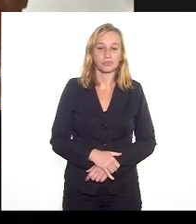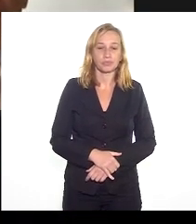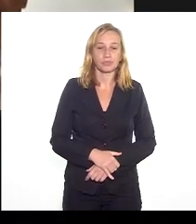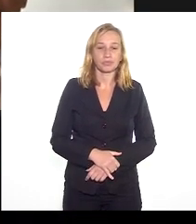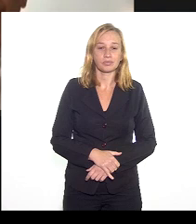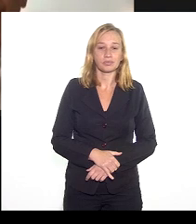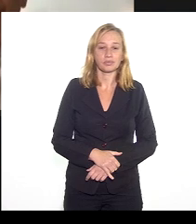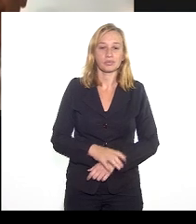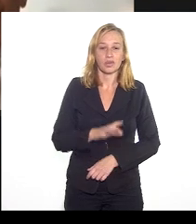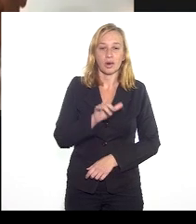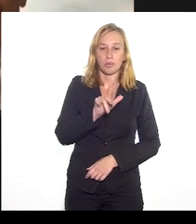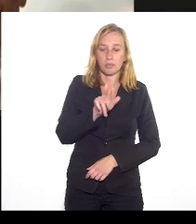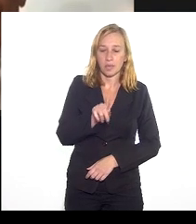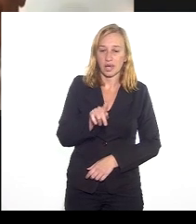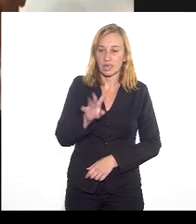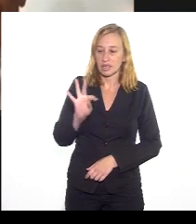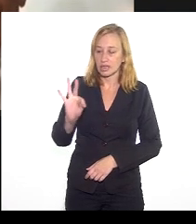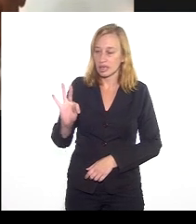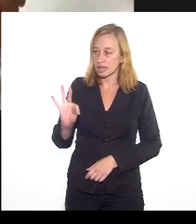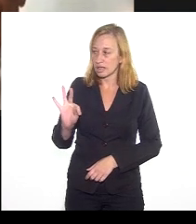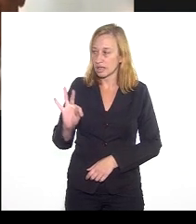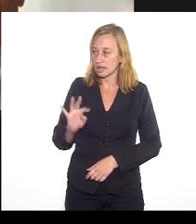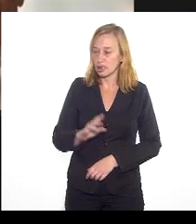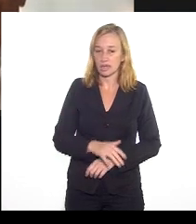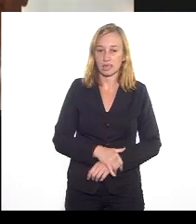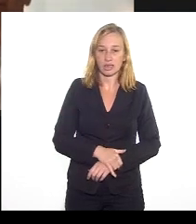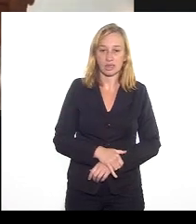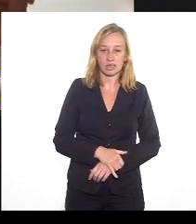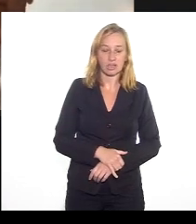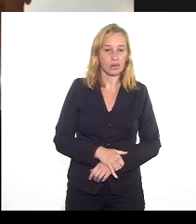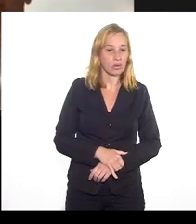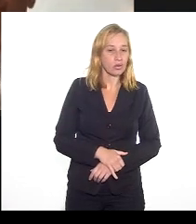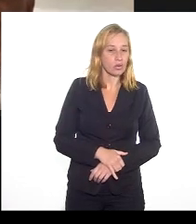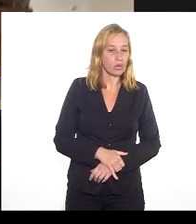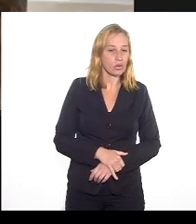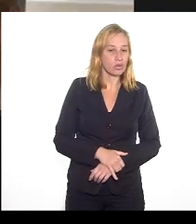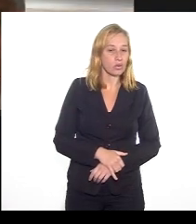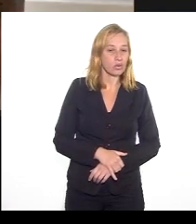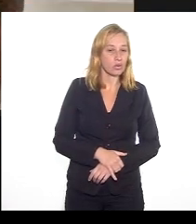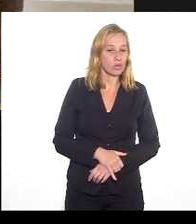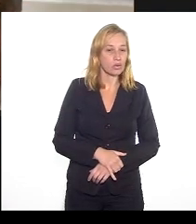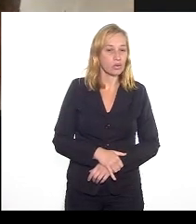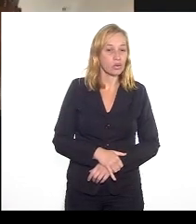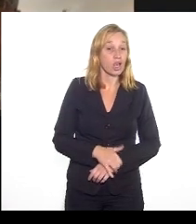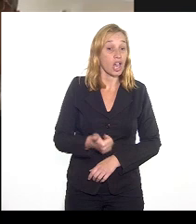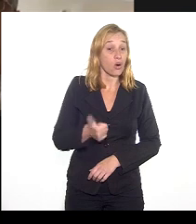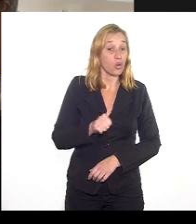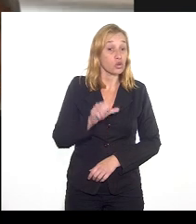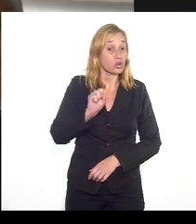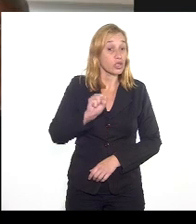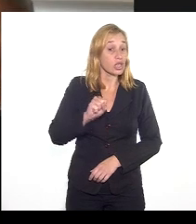bancada do PT. Senhor presidente, é 1184. Vossa Excelência leu 1183.